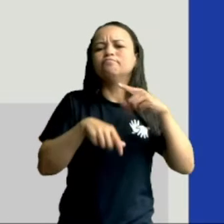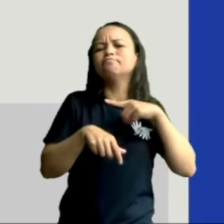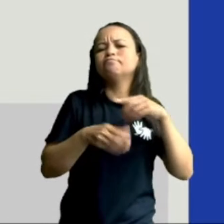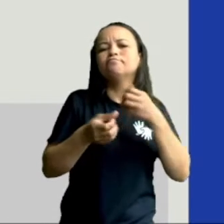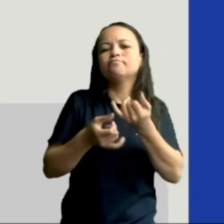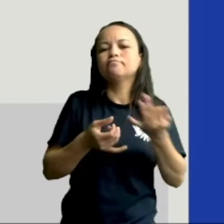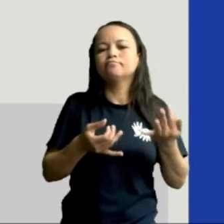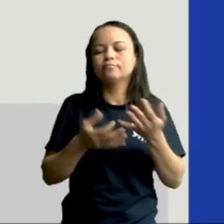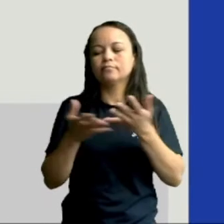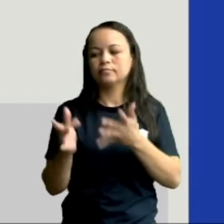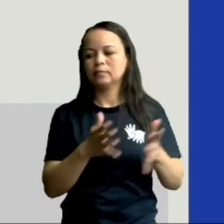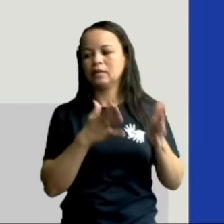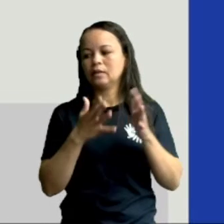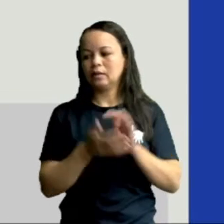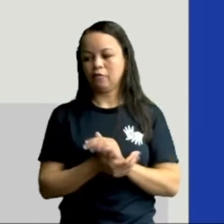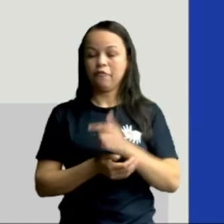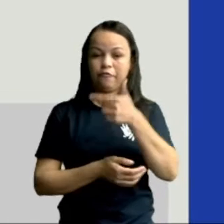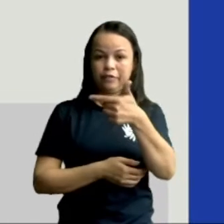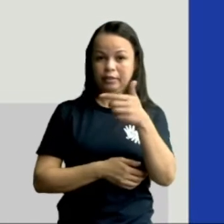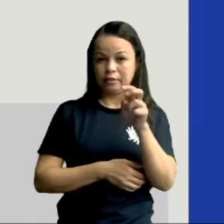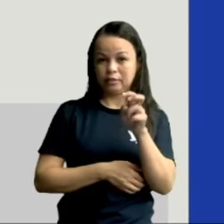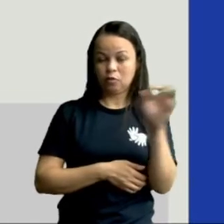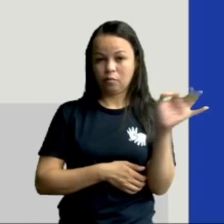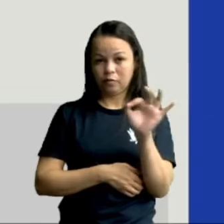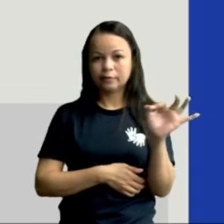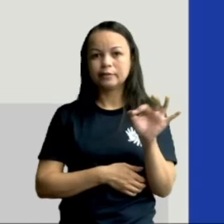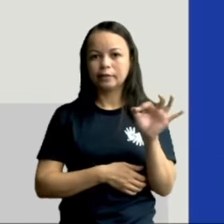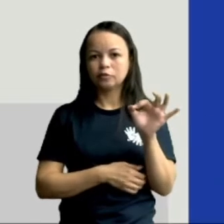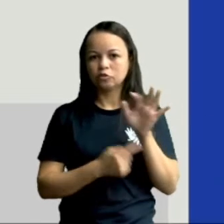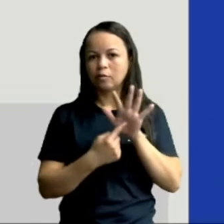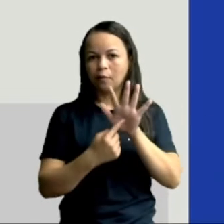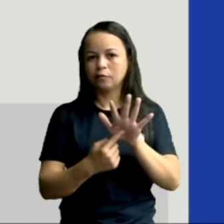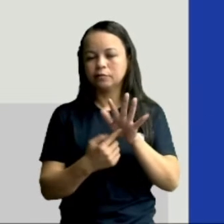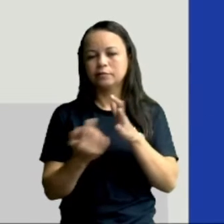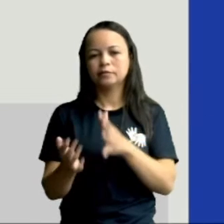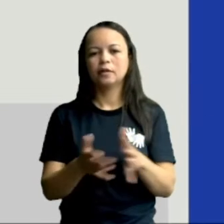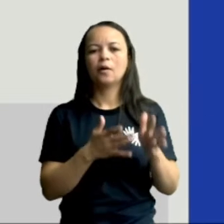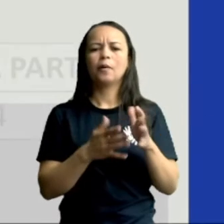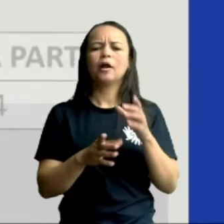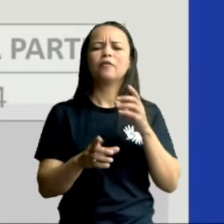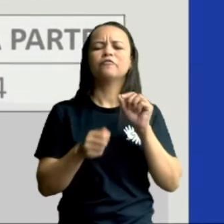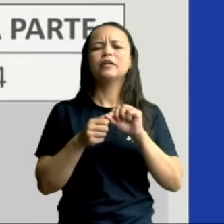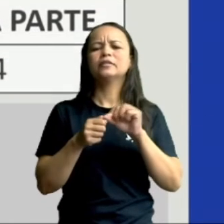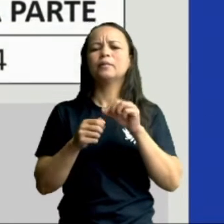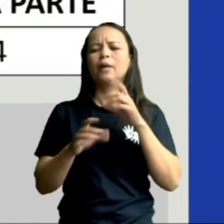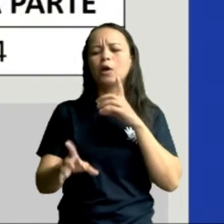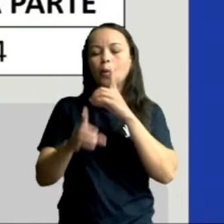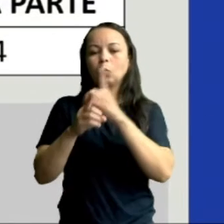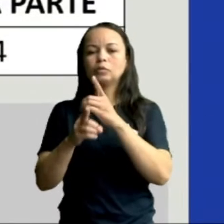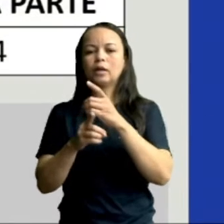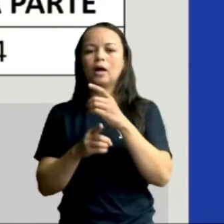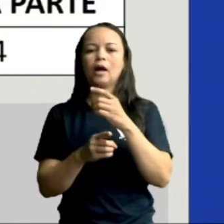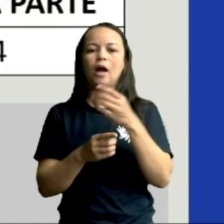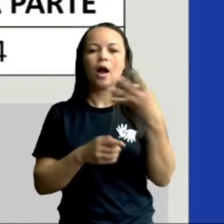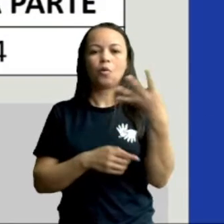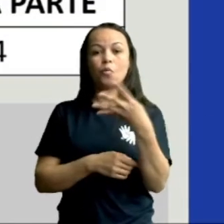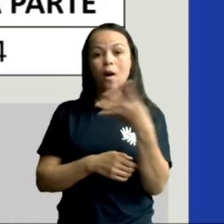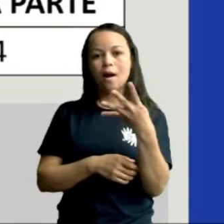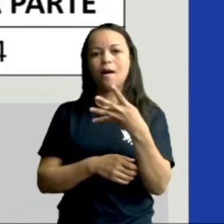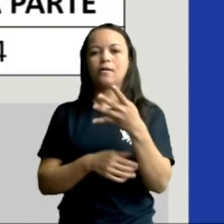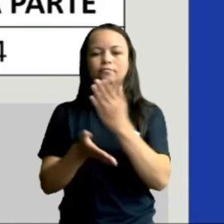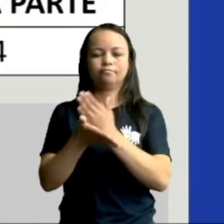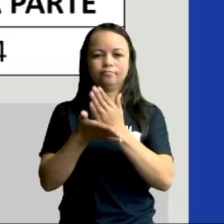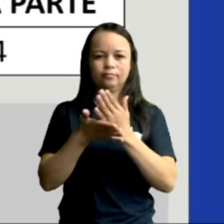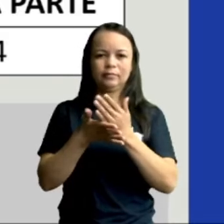é 25% sim. Por quê? O que é que a gente vai fazer para encontrar a quarta parte?